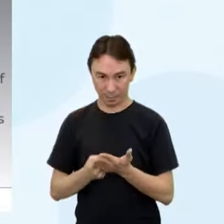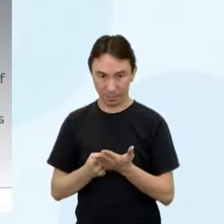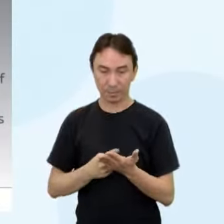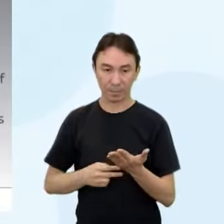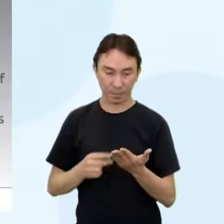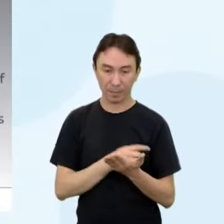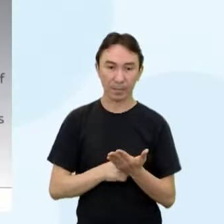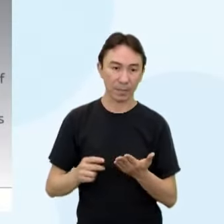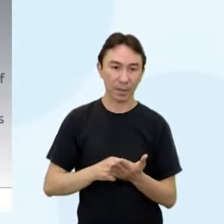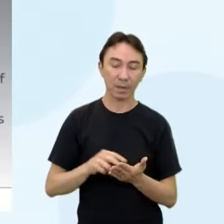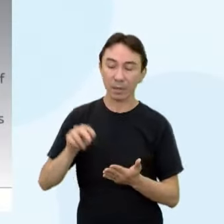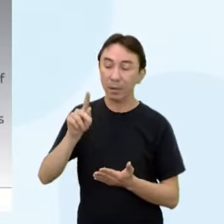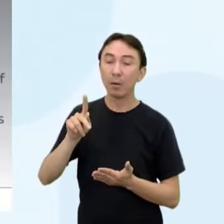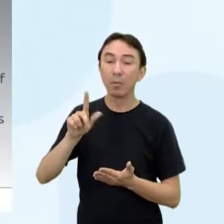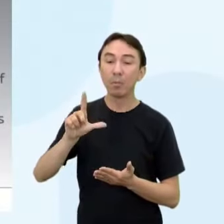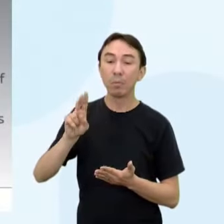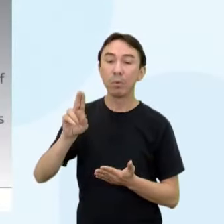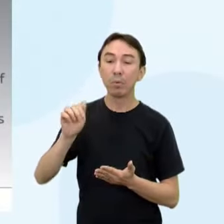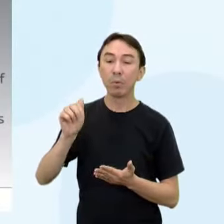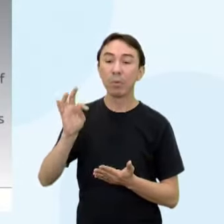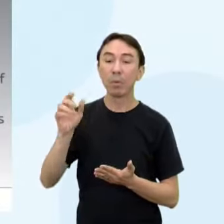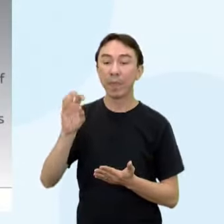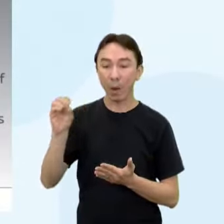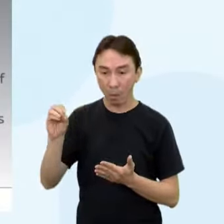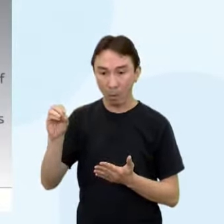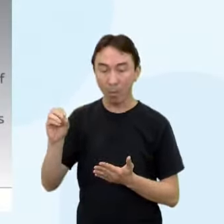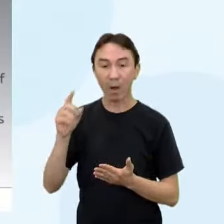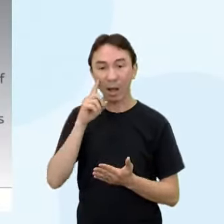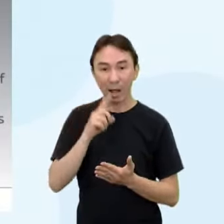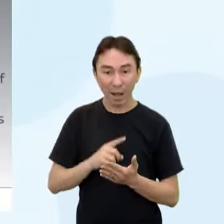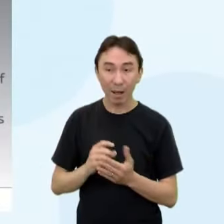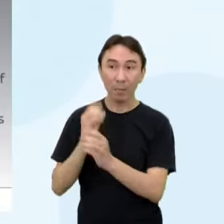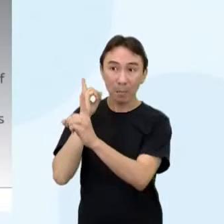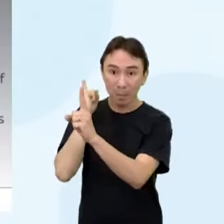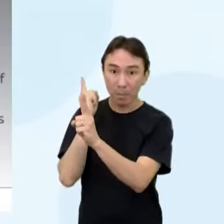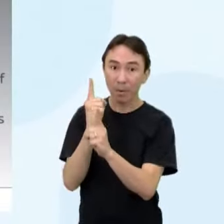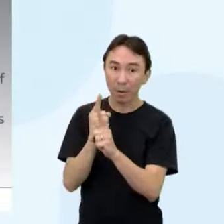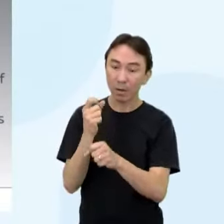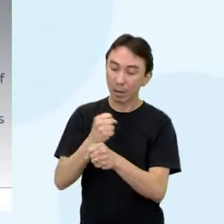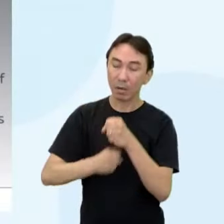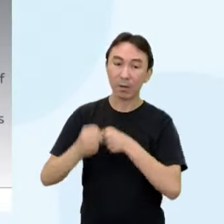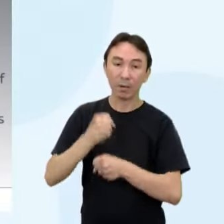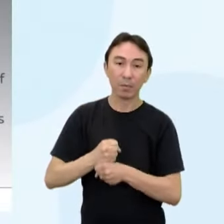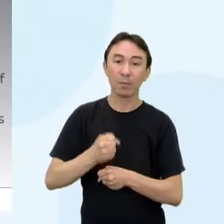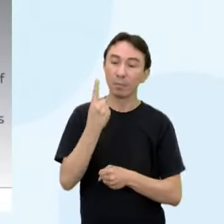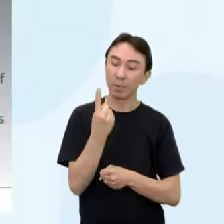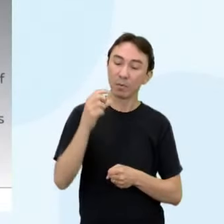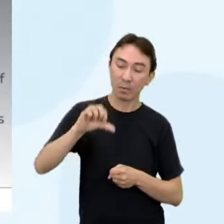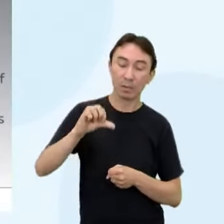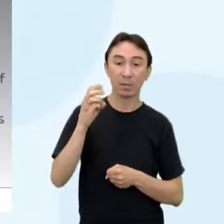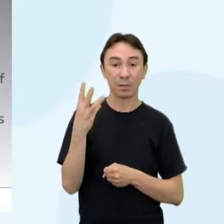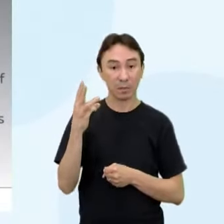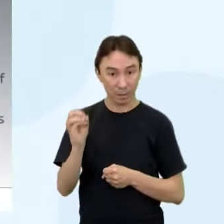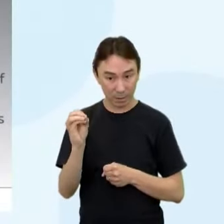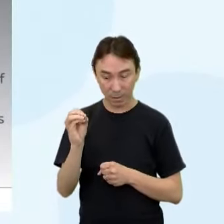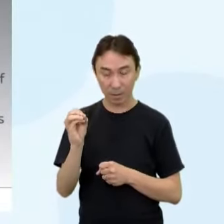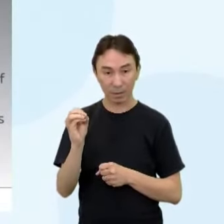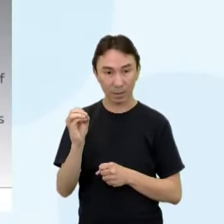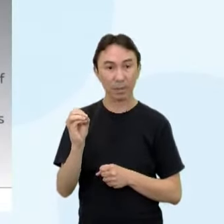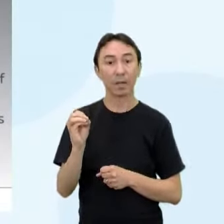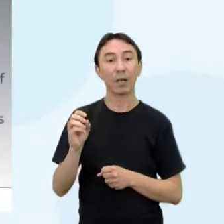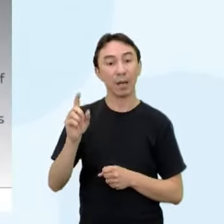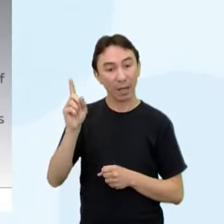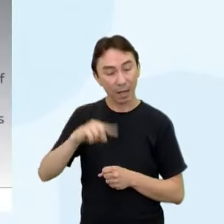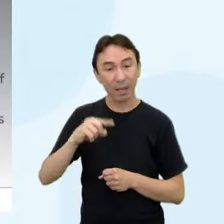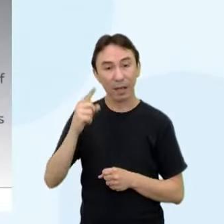né, que é o nome do nosso planeta, que ele foi descoberto em 1930, sendo considerado o